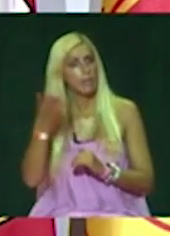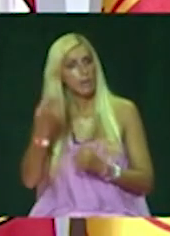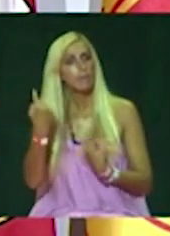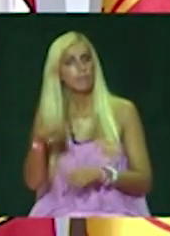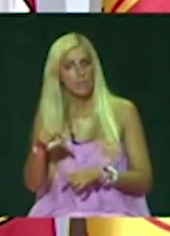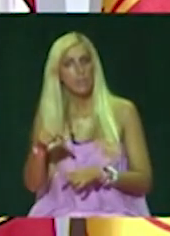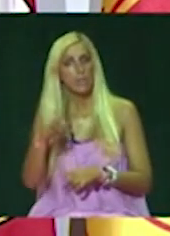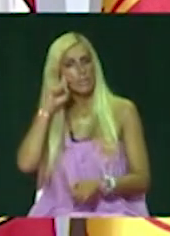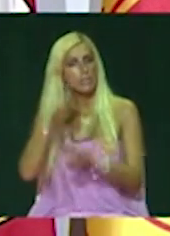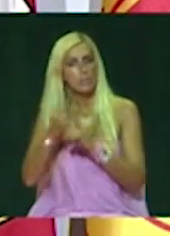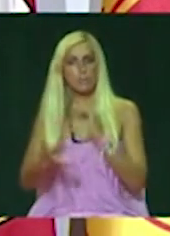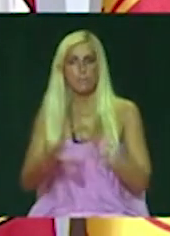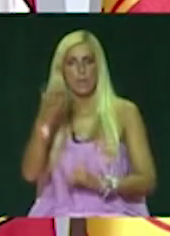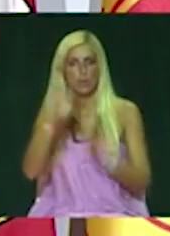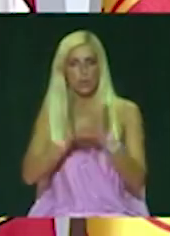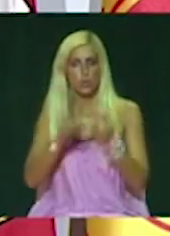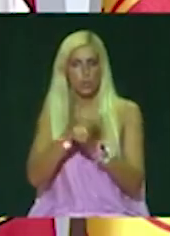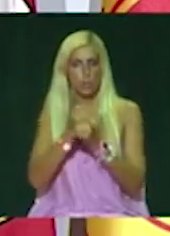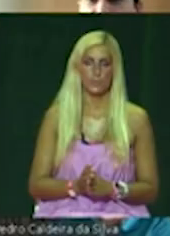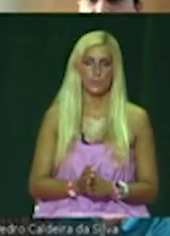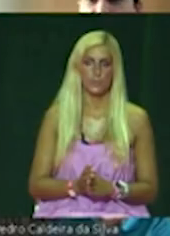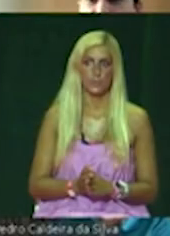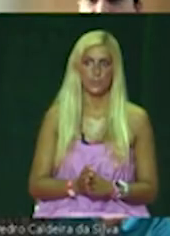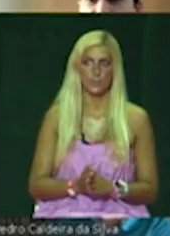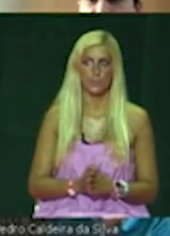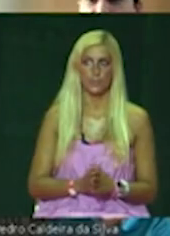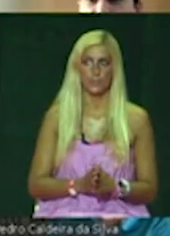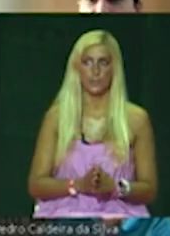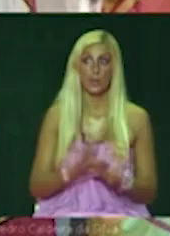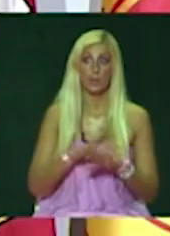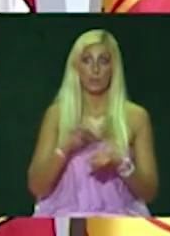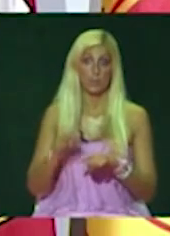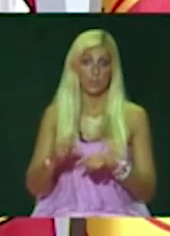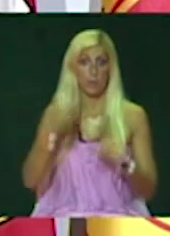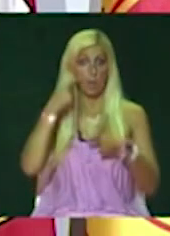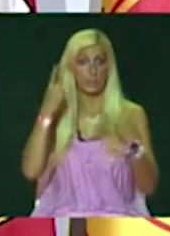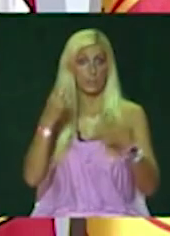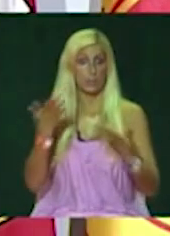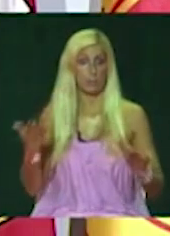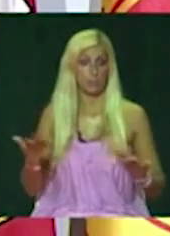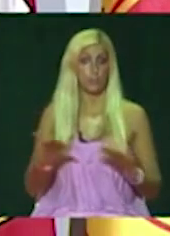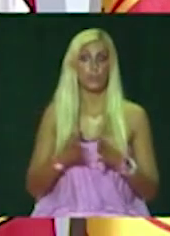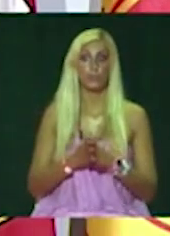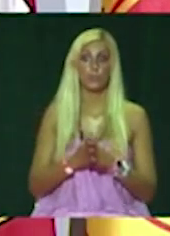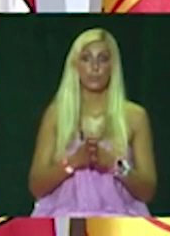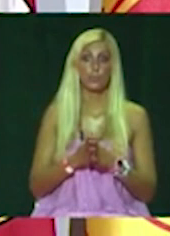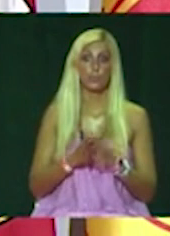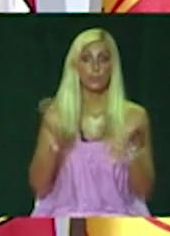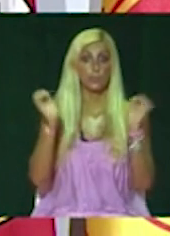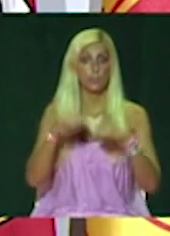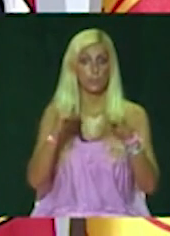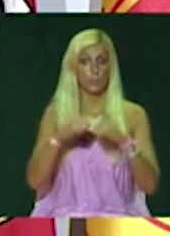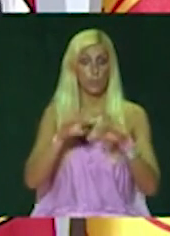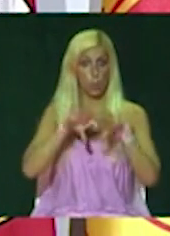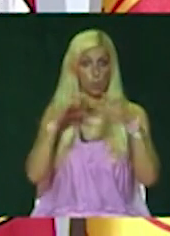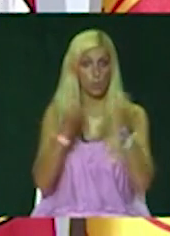ser mais exigente nas suas condições de trabalho. E é por isso que apresentámos na concertação